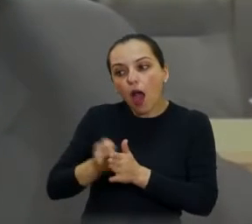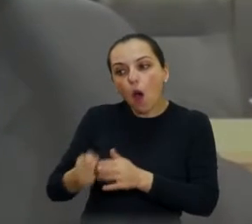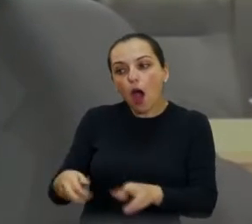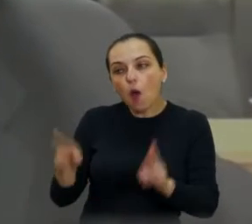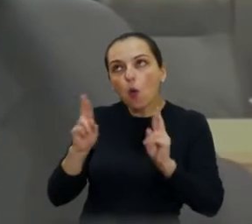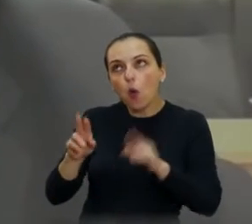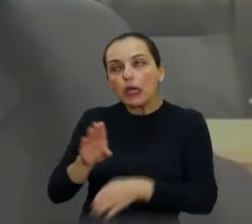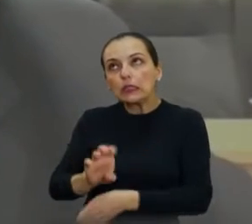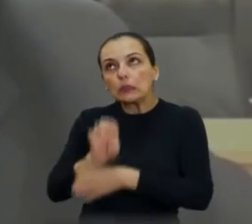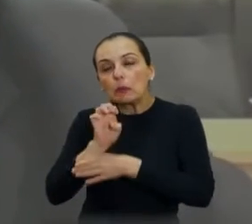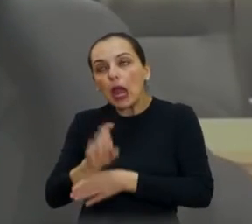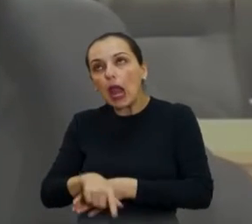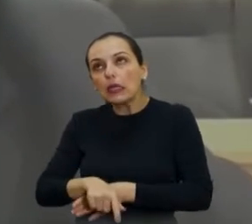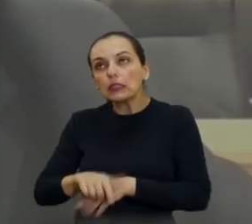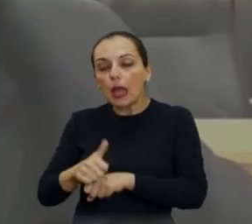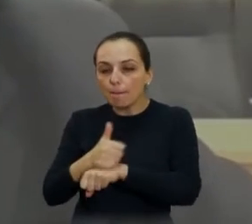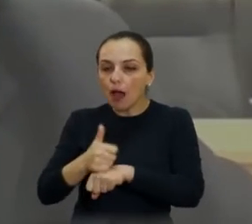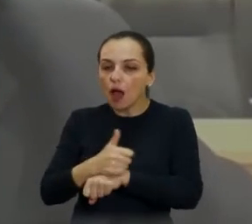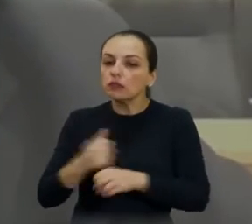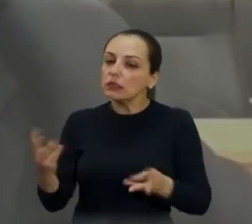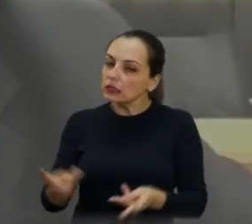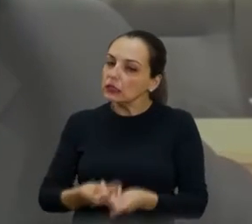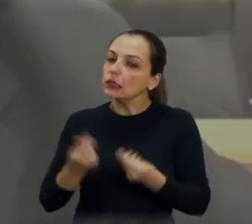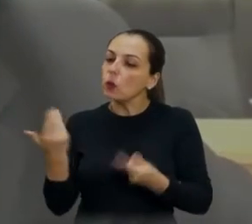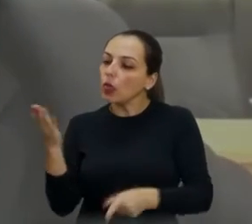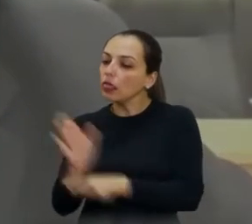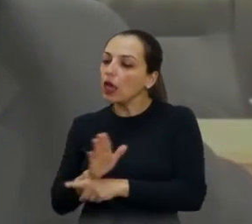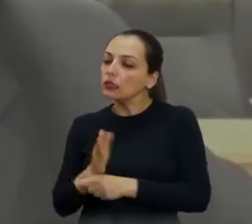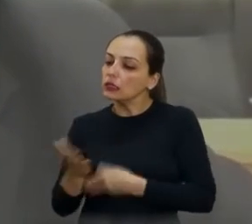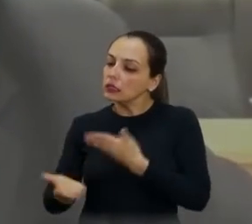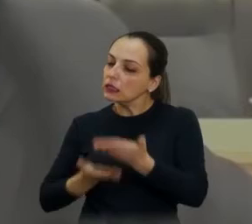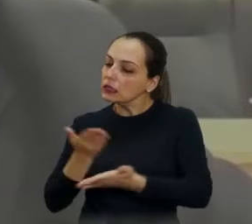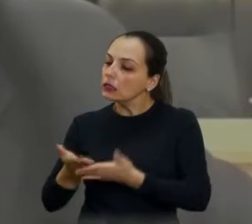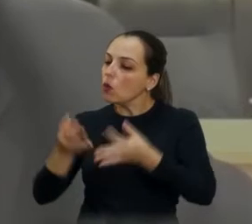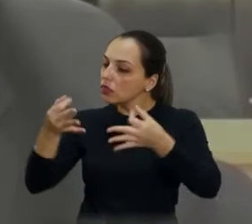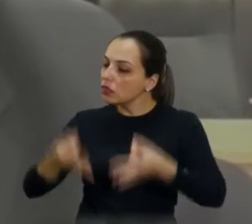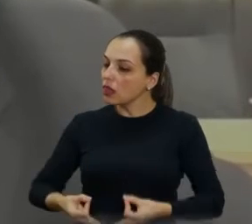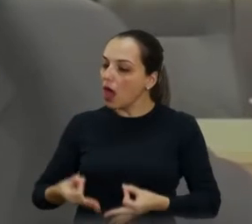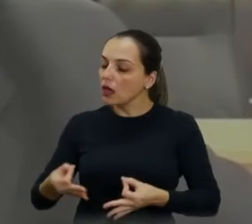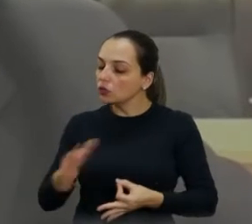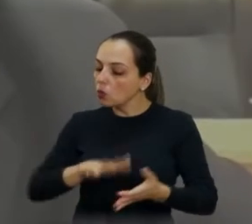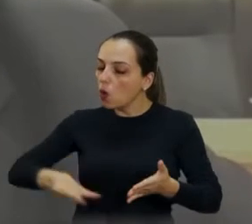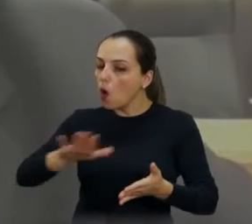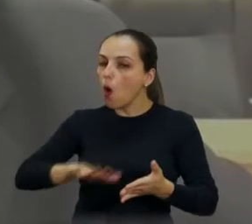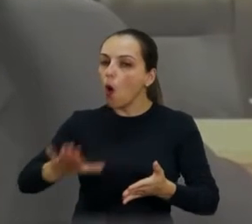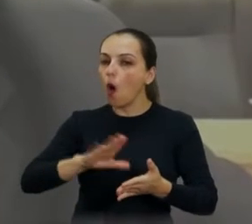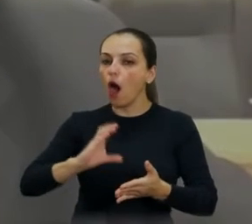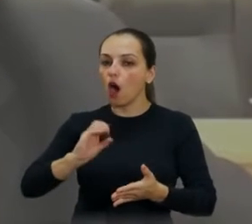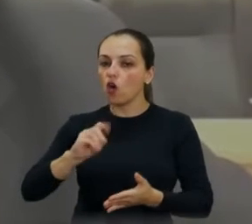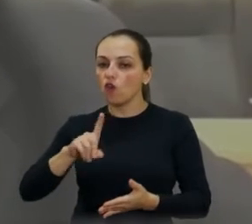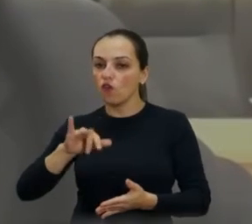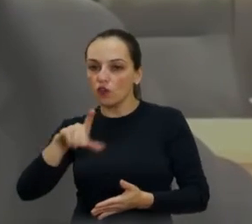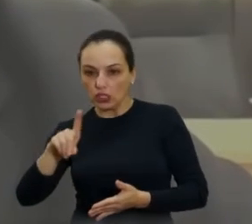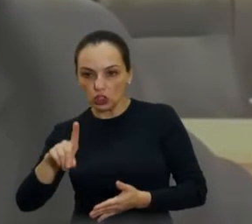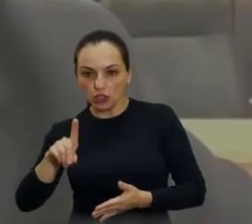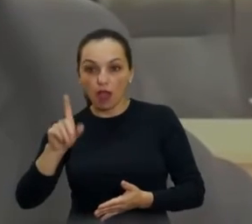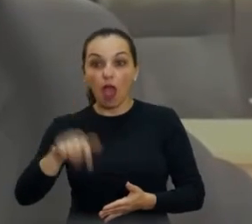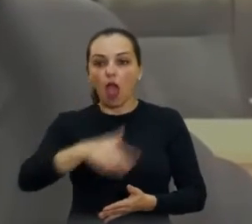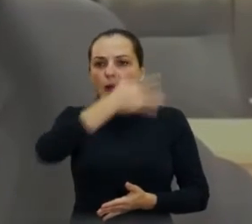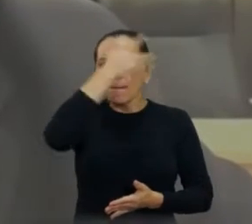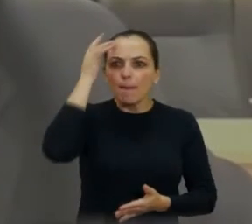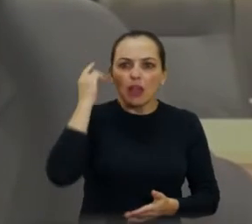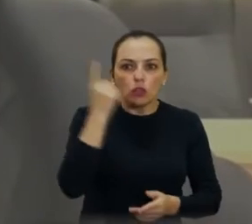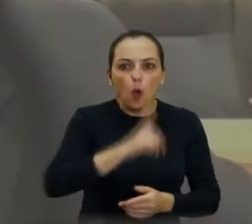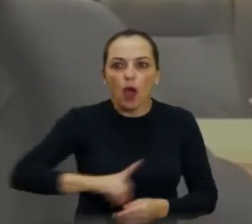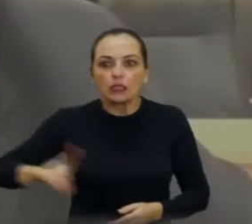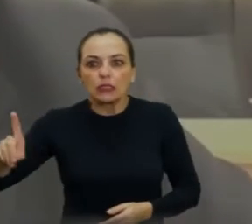salvar pela qualidade dos nossos profissionais e do atendimento que está no protocolo Covid. E aí ver pessoas